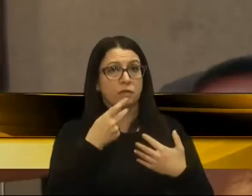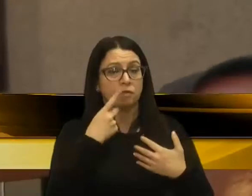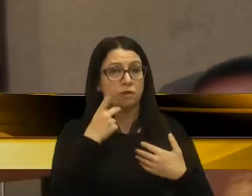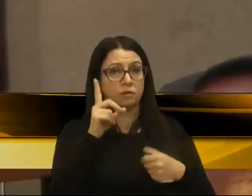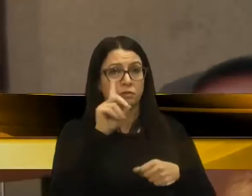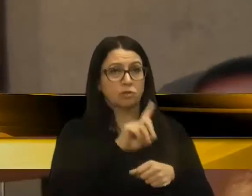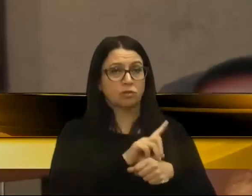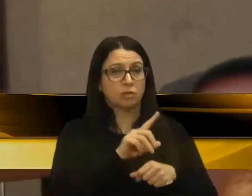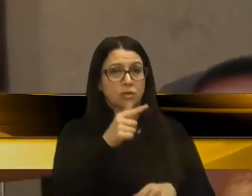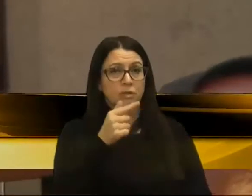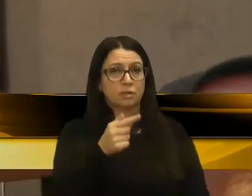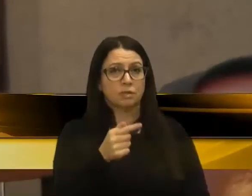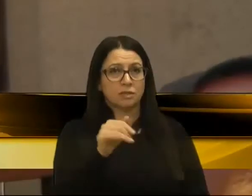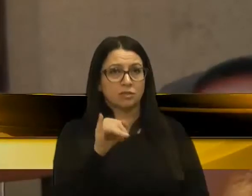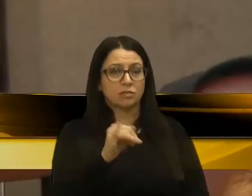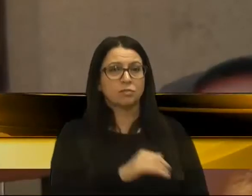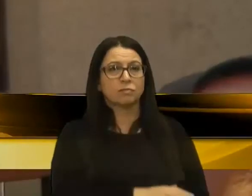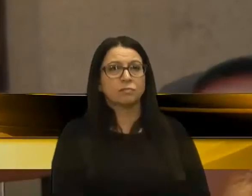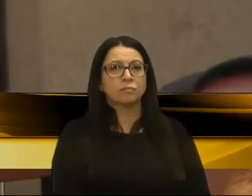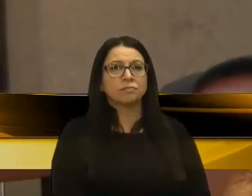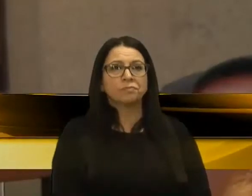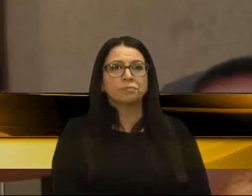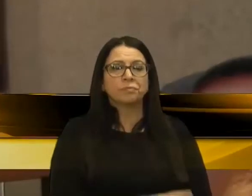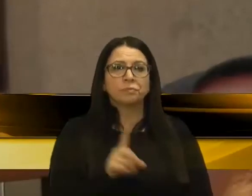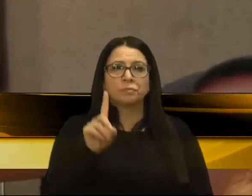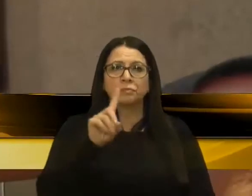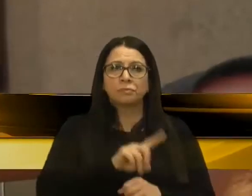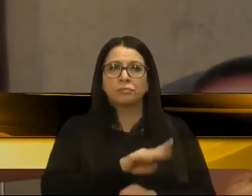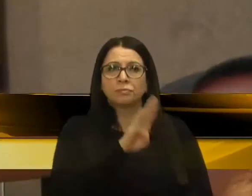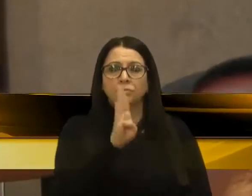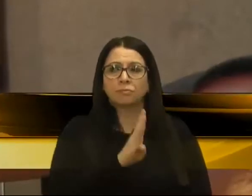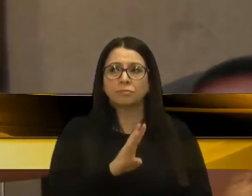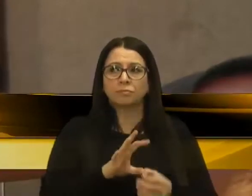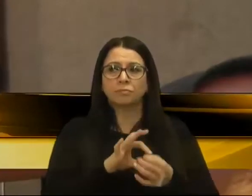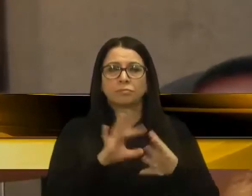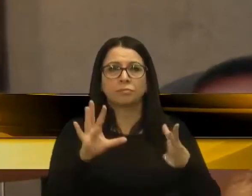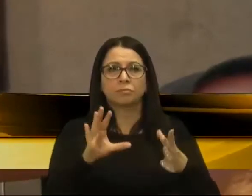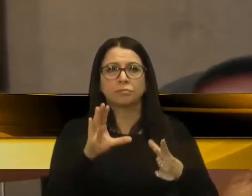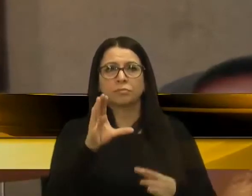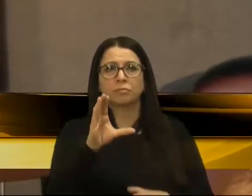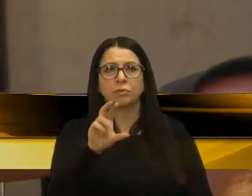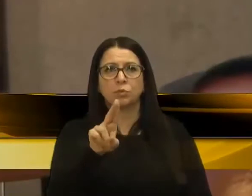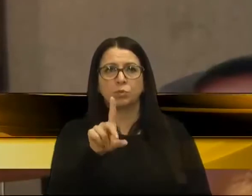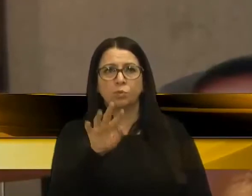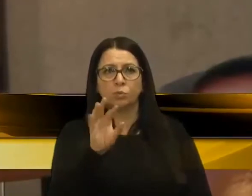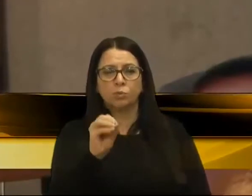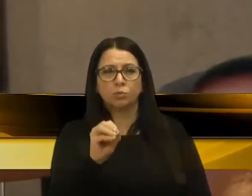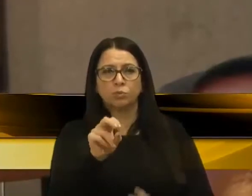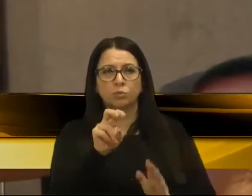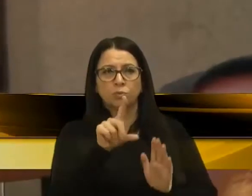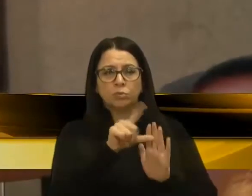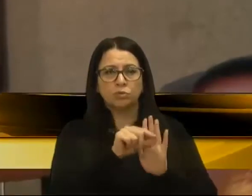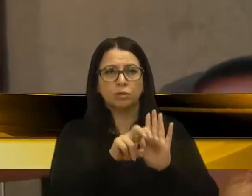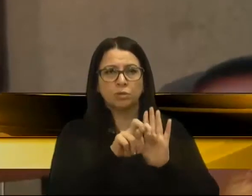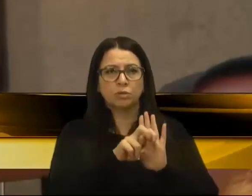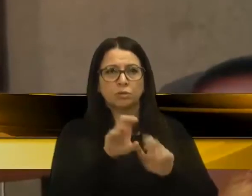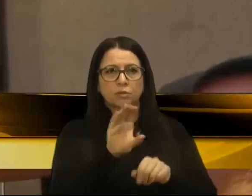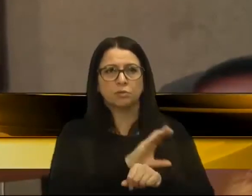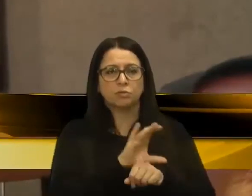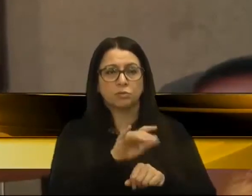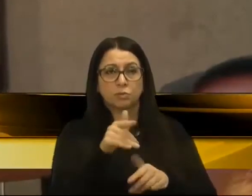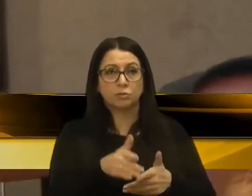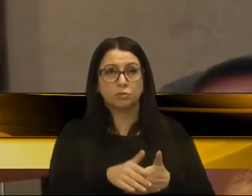data também do dia 7 de janeiro, que é o Dia Nacional da Liberdade de Culto. Artigo 5º da nossa Constituição